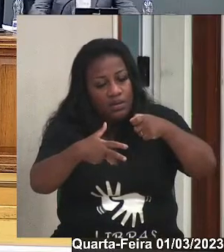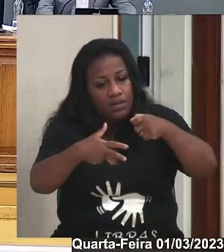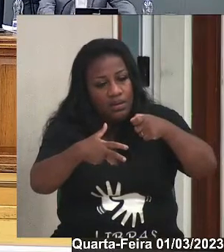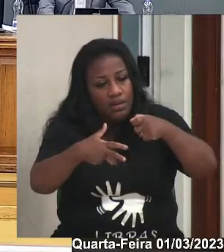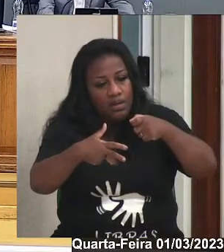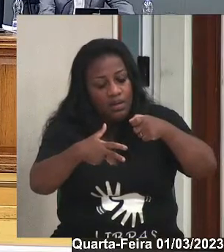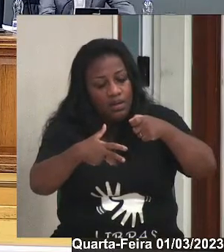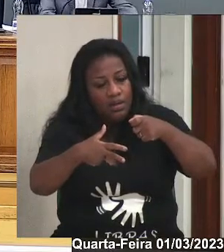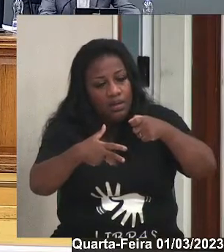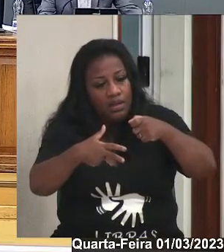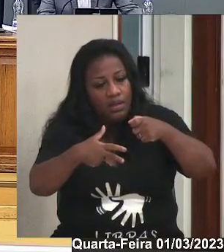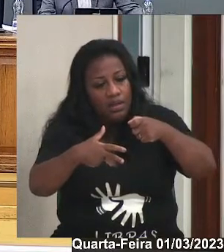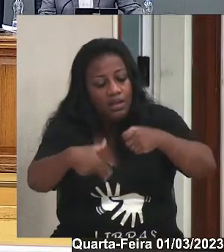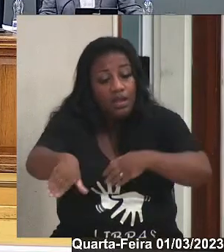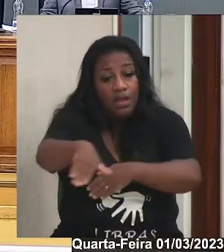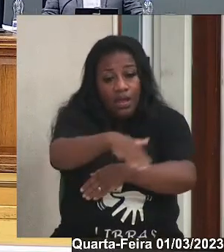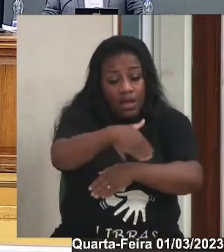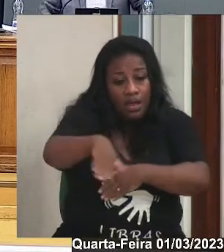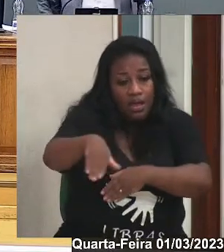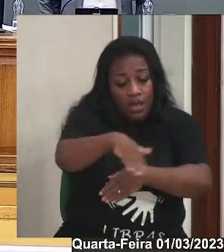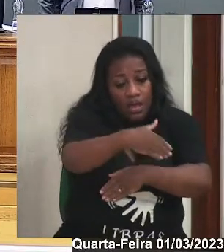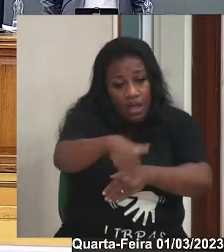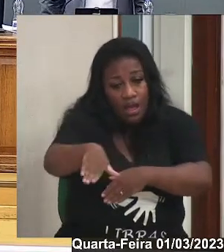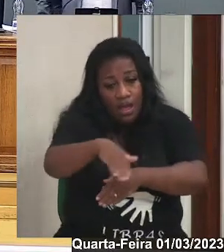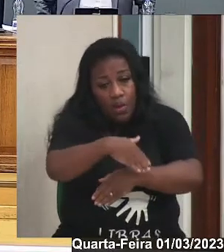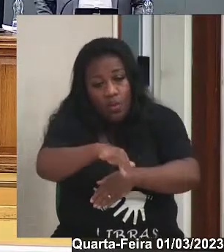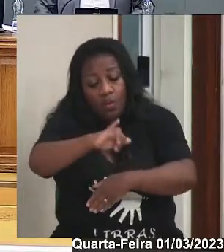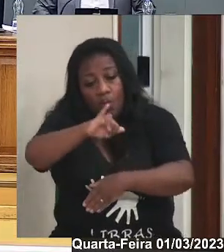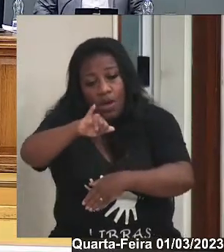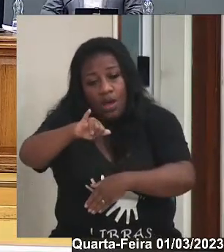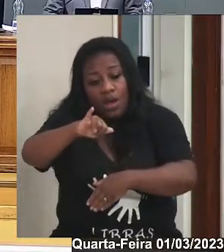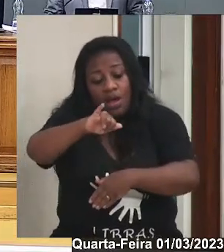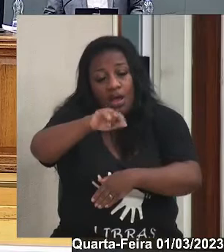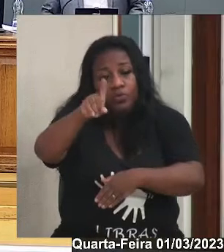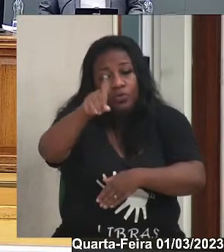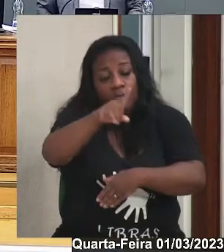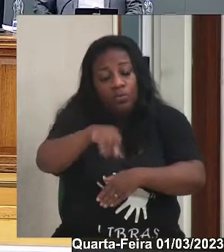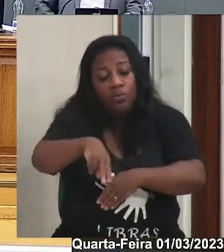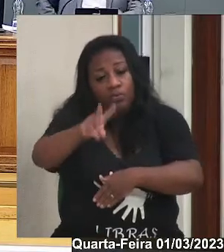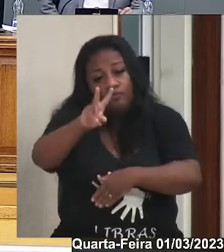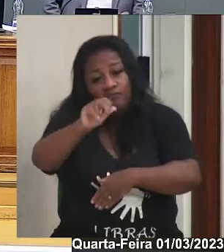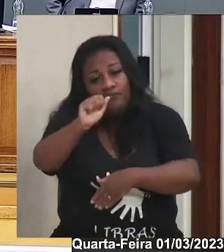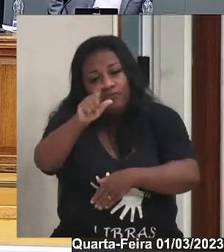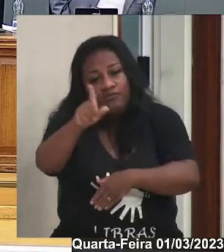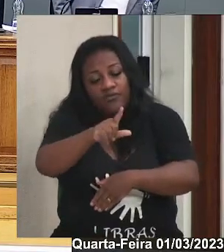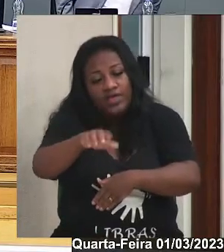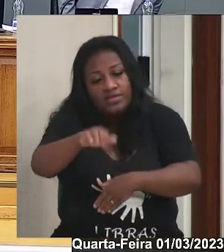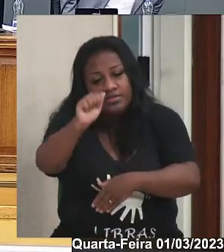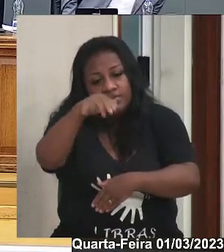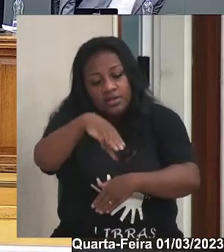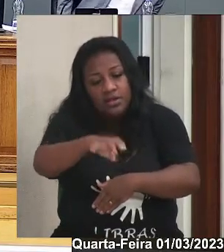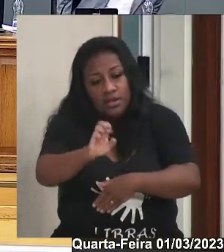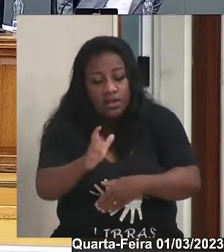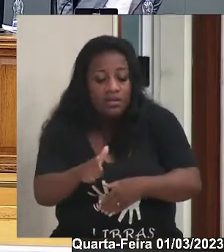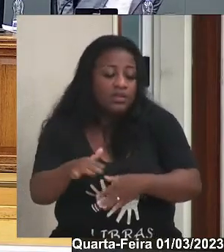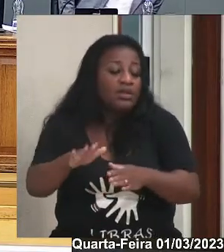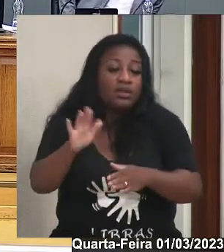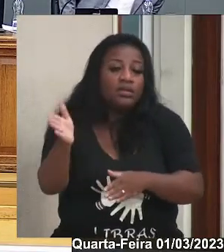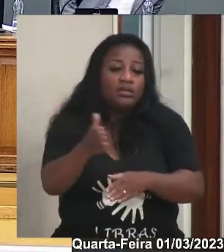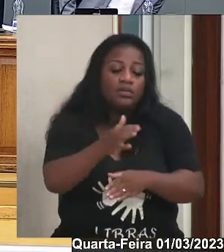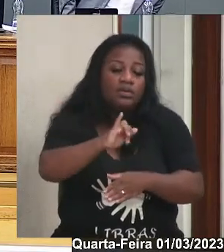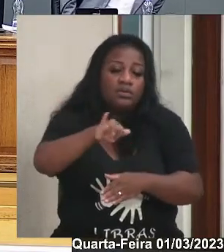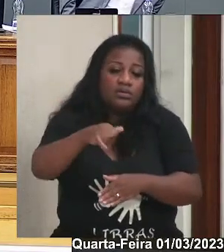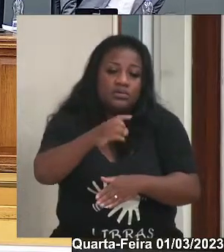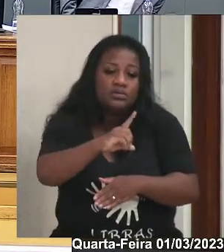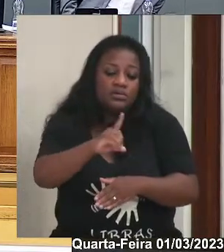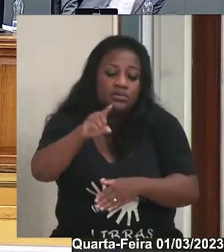águas fluviais do córrego que dá início à Rua das Canárias, Jardim Vazame, com o final da Rua Bom Jesus, Jardim Dom José,